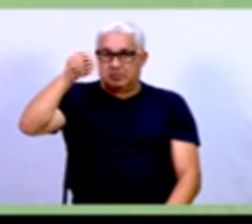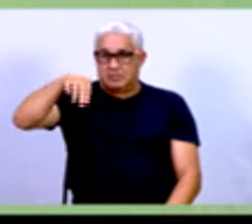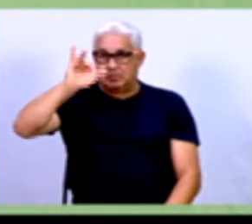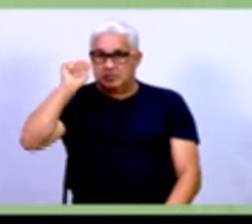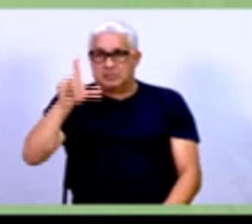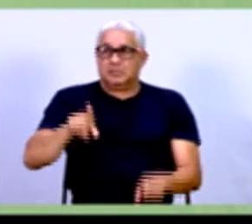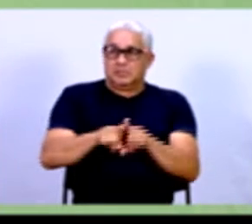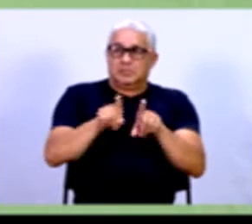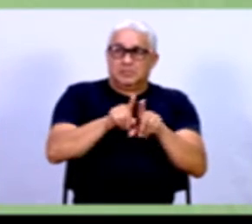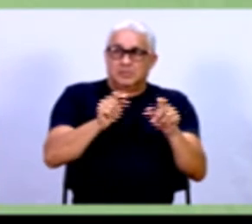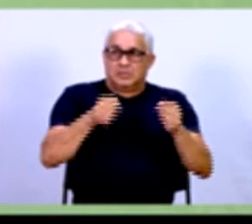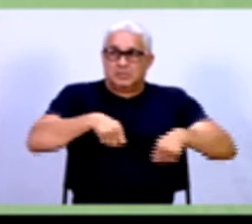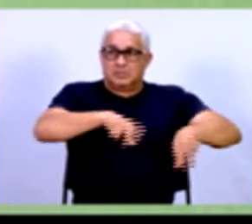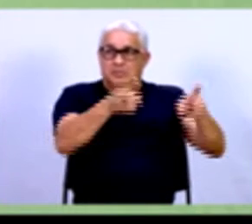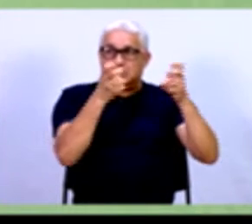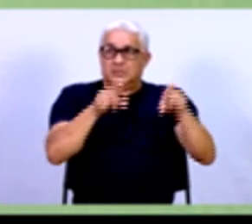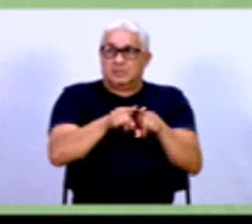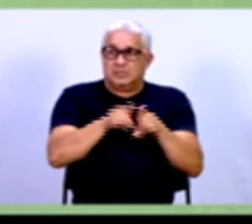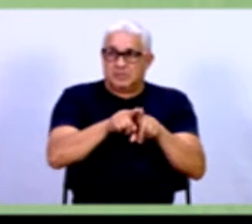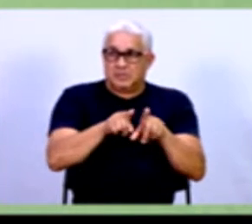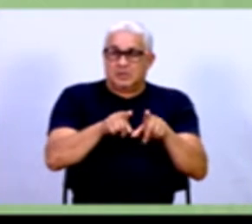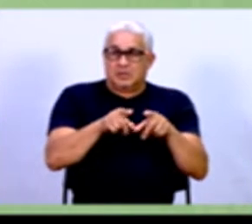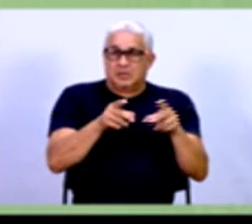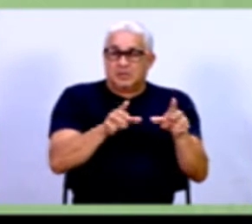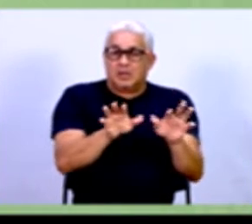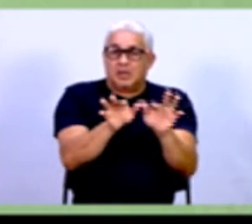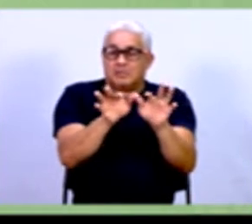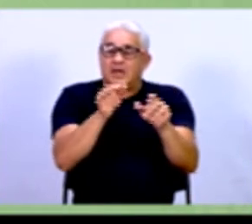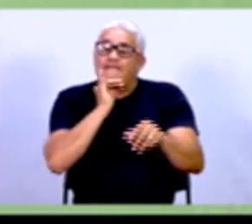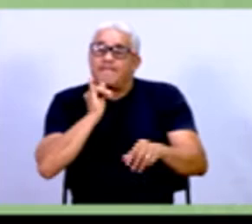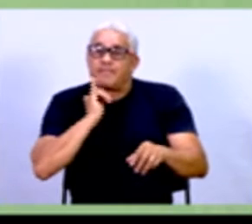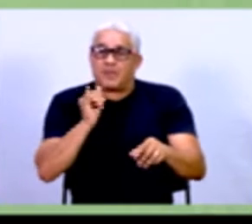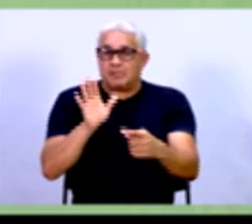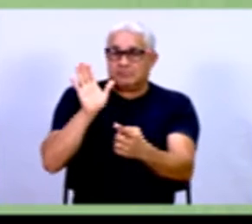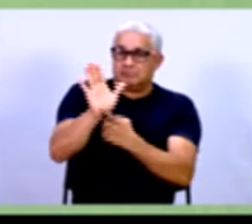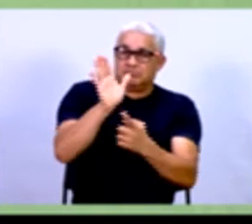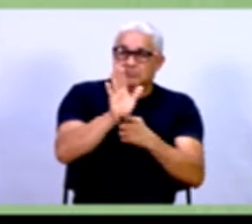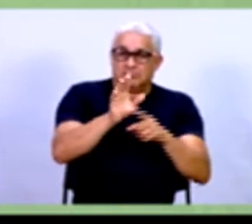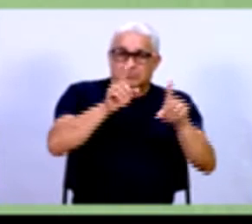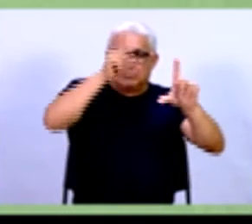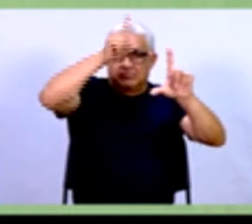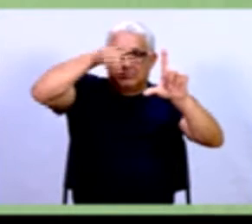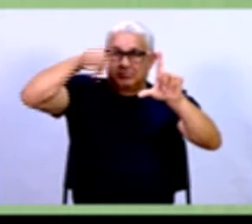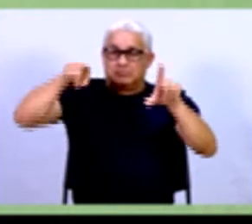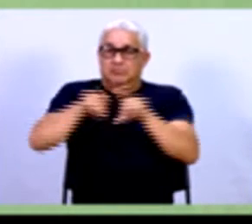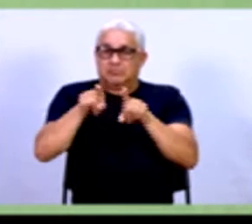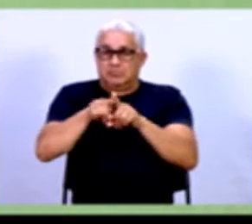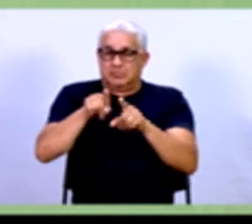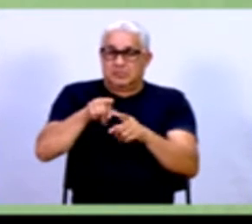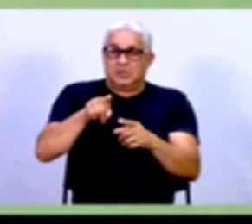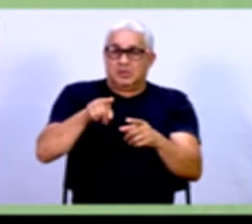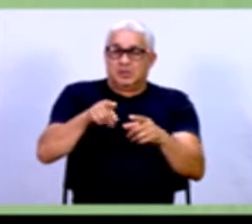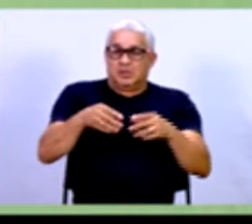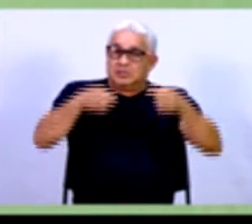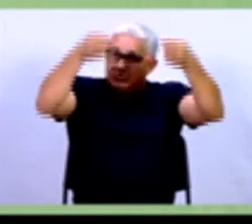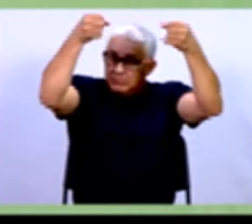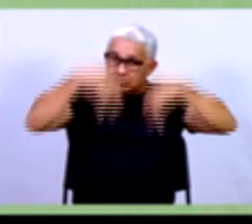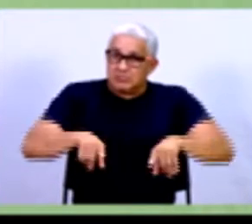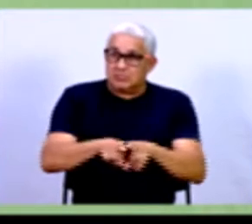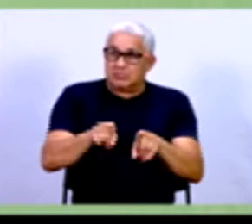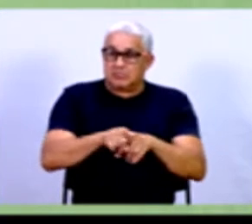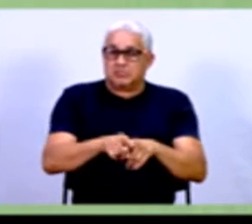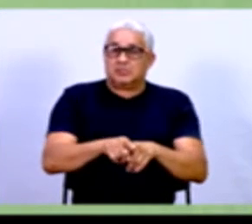estatístico, identificar e utilizar a amostragem estatística e apontar e exemplificar a distribuição